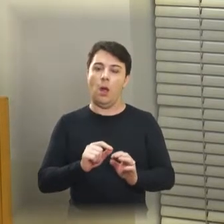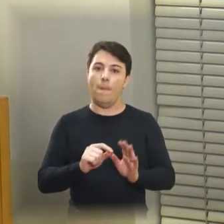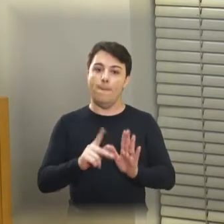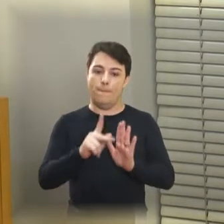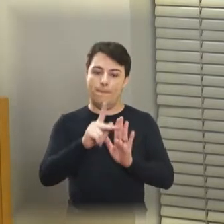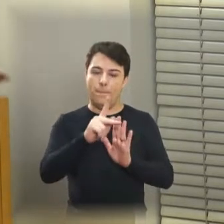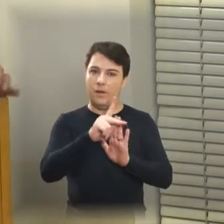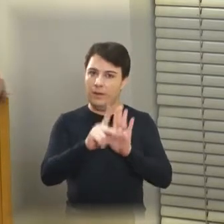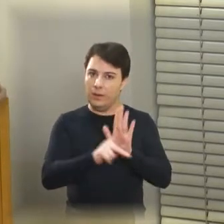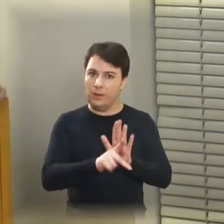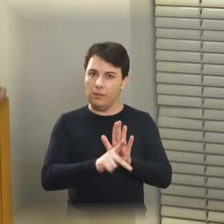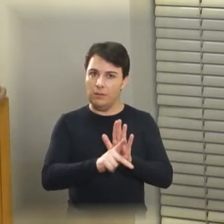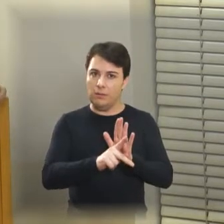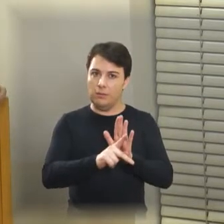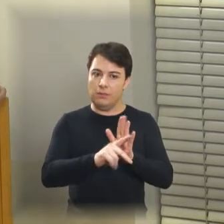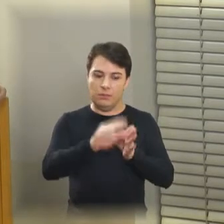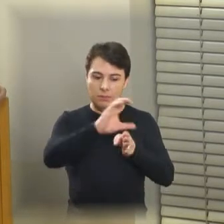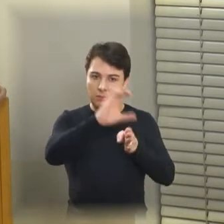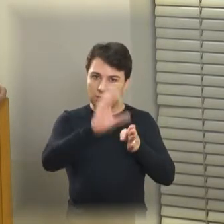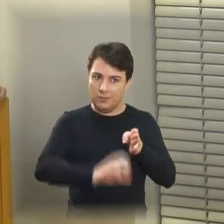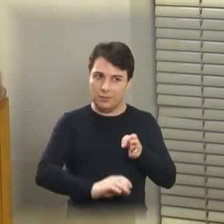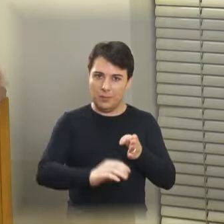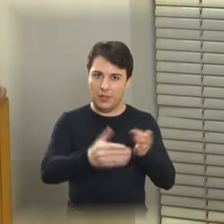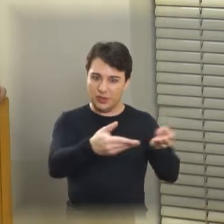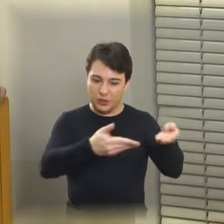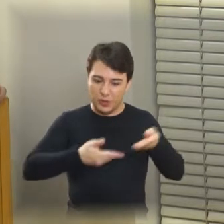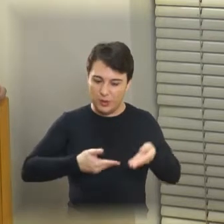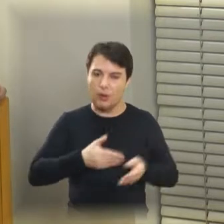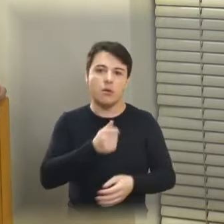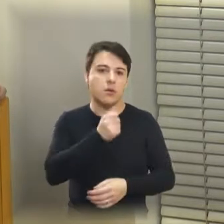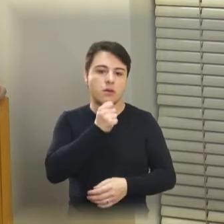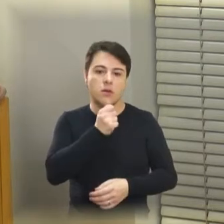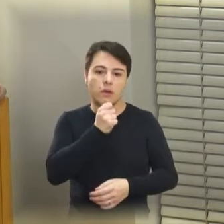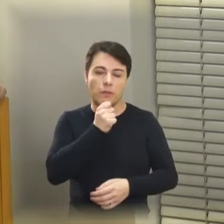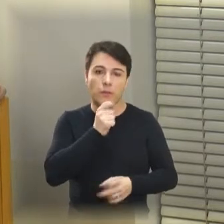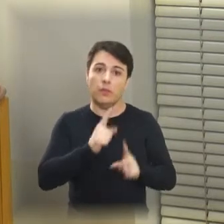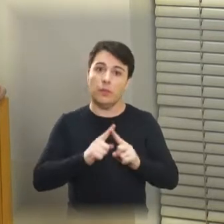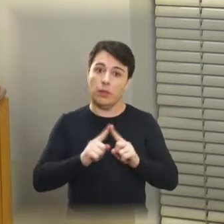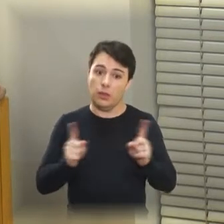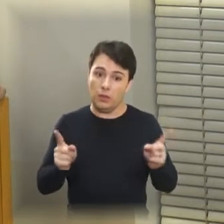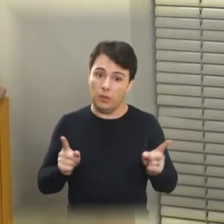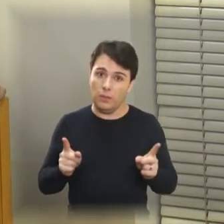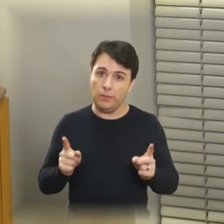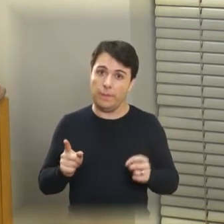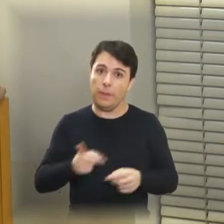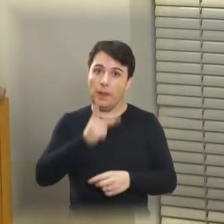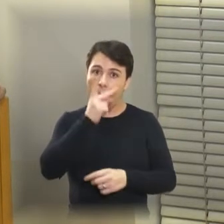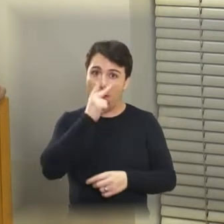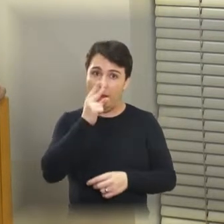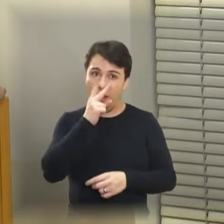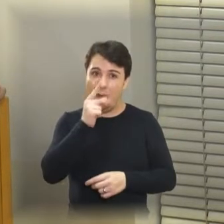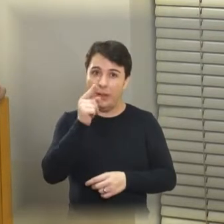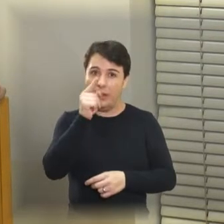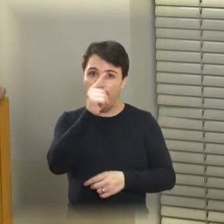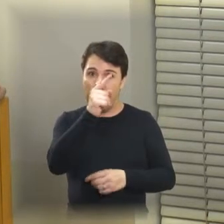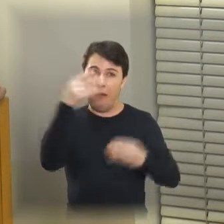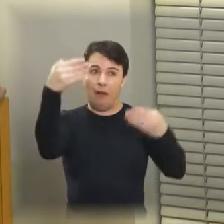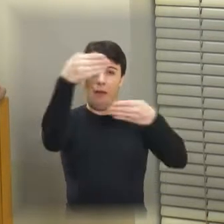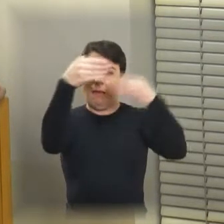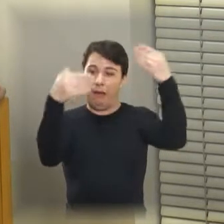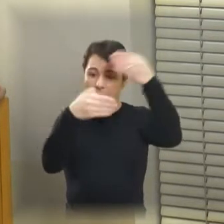Câmara, né? E acho que temos razão inclusive, é uma sopa de letrinhas, né? A gente sabe